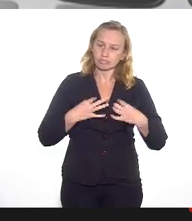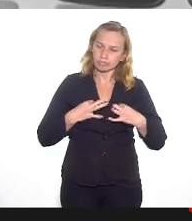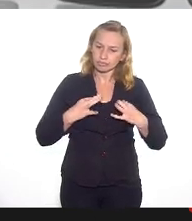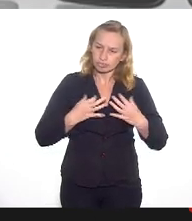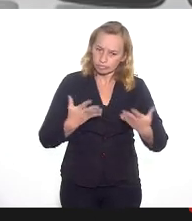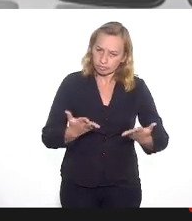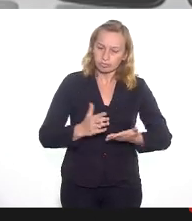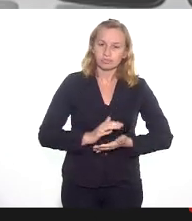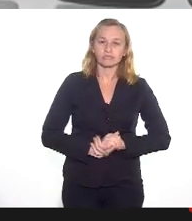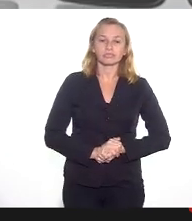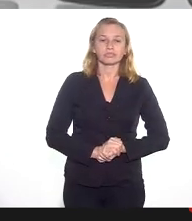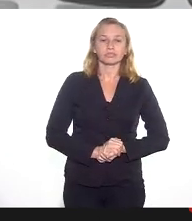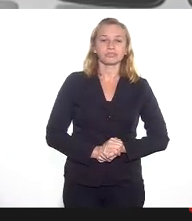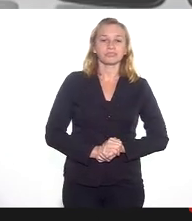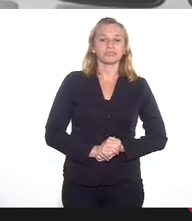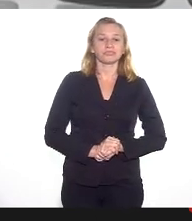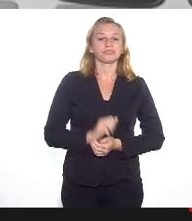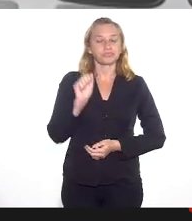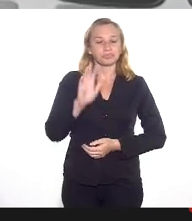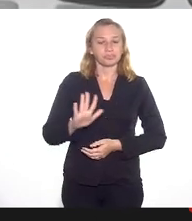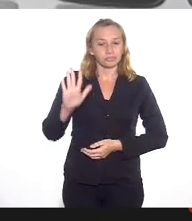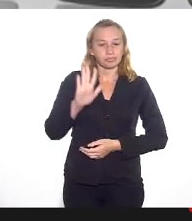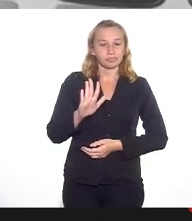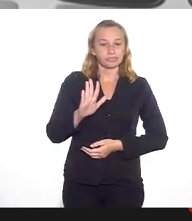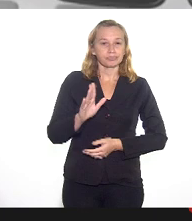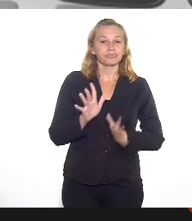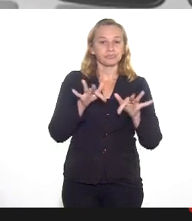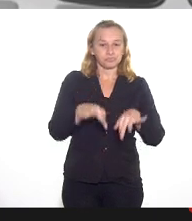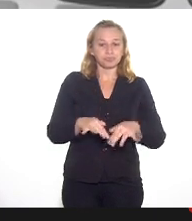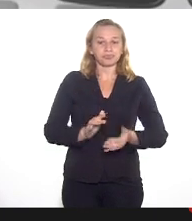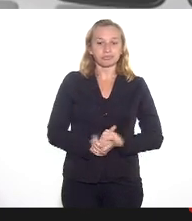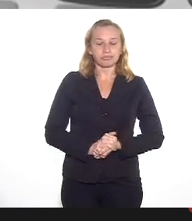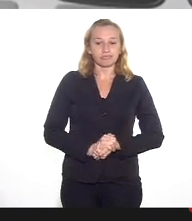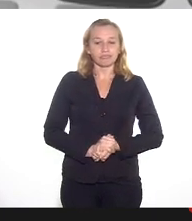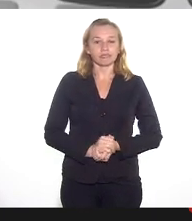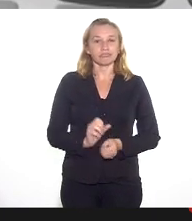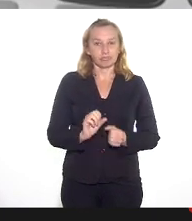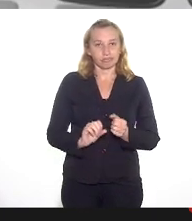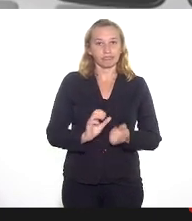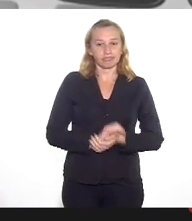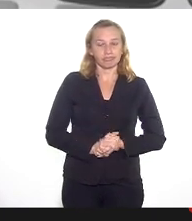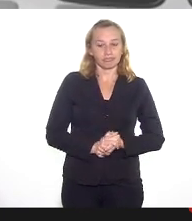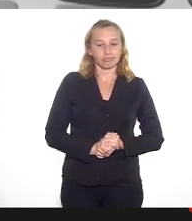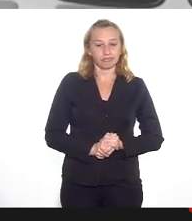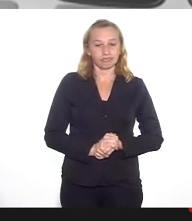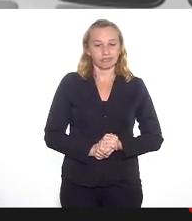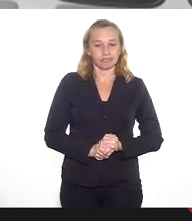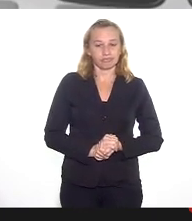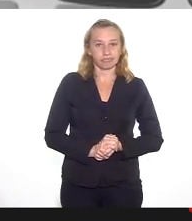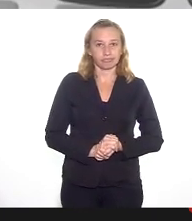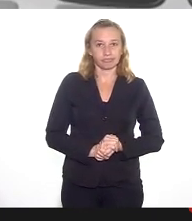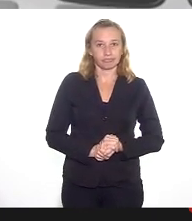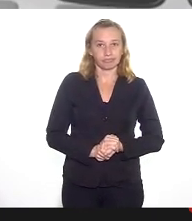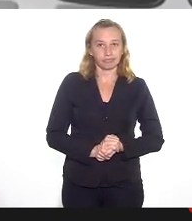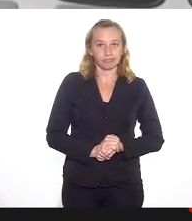disponibilizar no apanhado geral que o senhor fizer agora ao final, a gente vai fazer oportunamente.